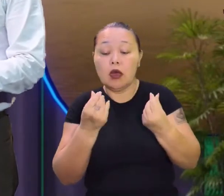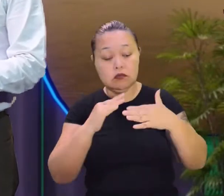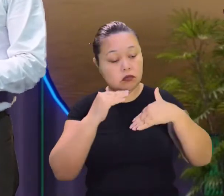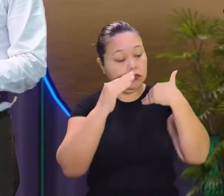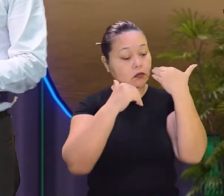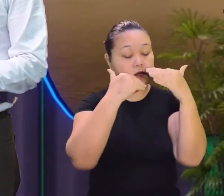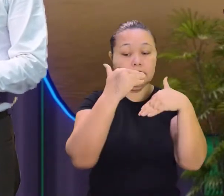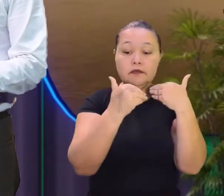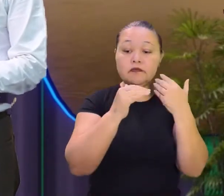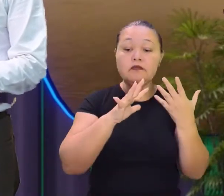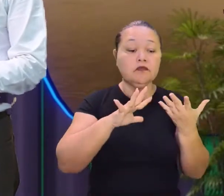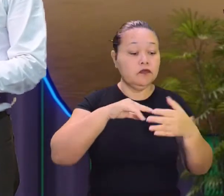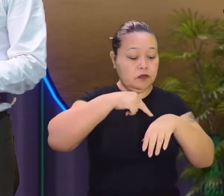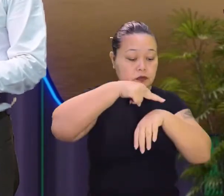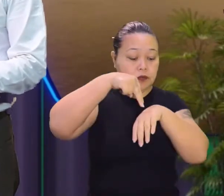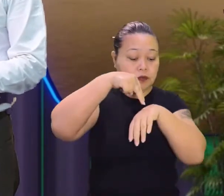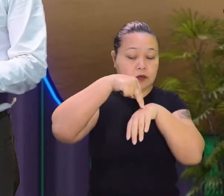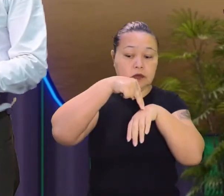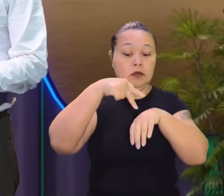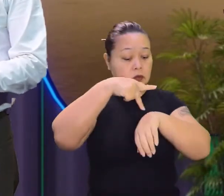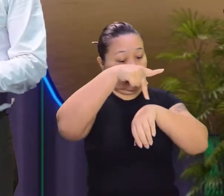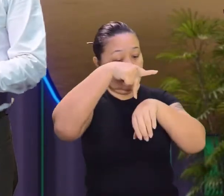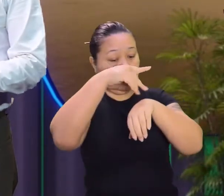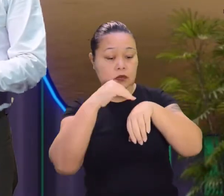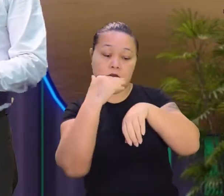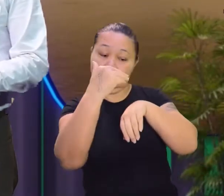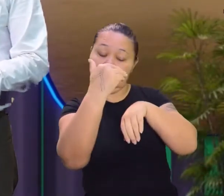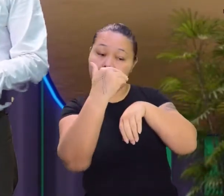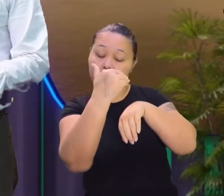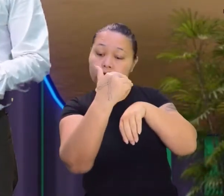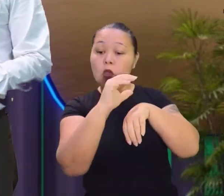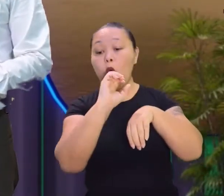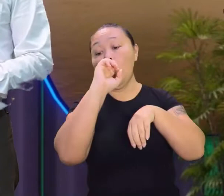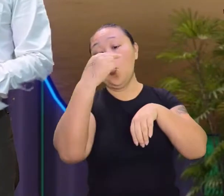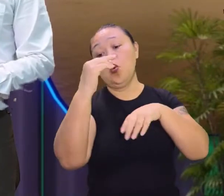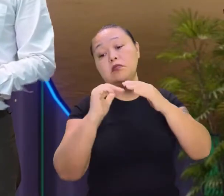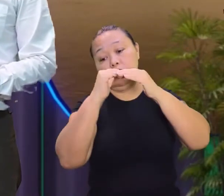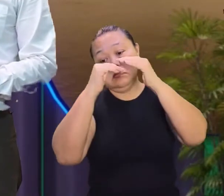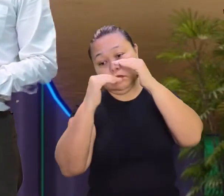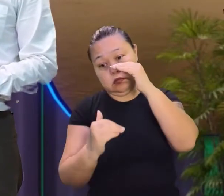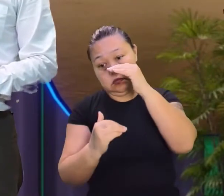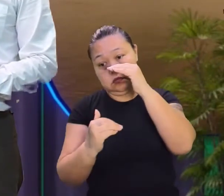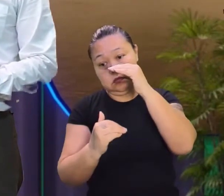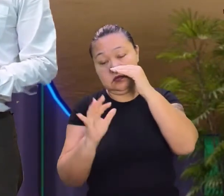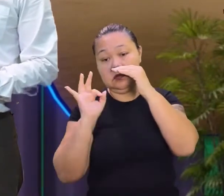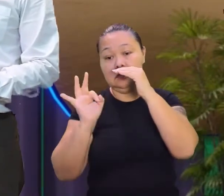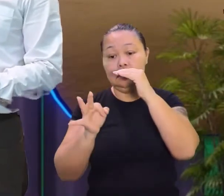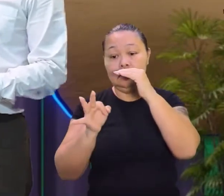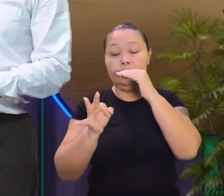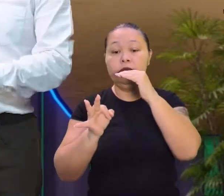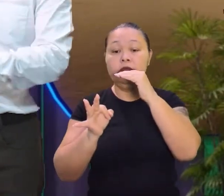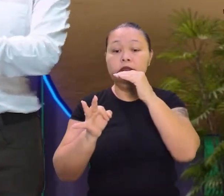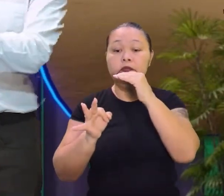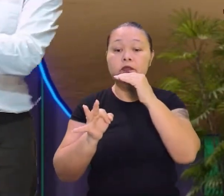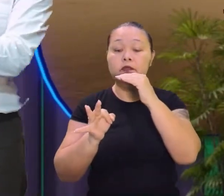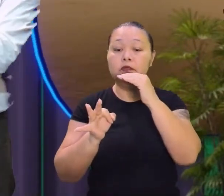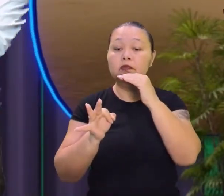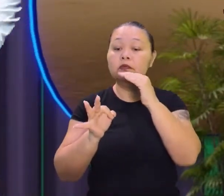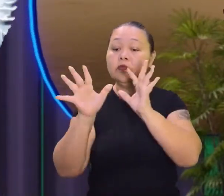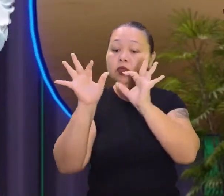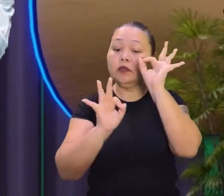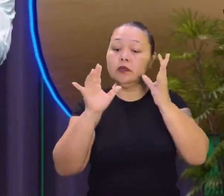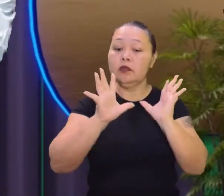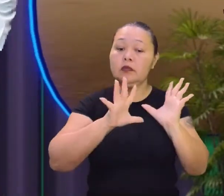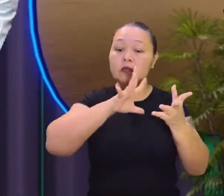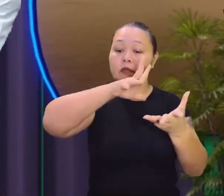desenvolvimento de uma nação, se o país é desenvolvido ou subdesenvolvido, certo? Beleza. Então, na ordem